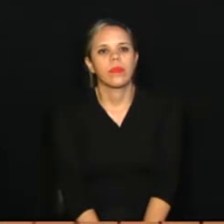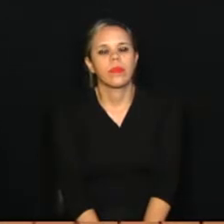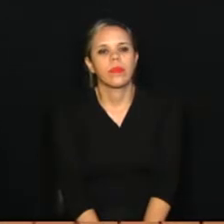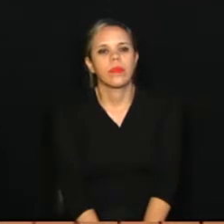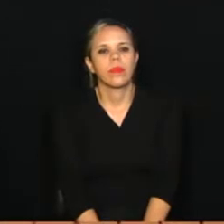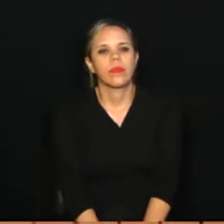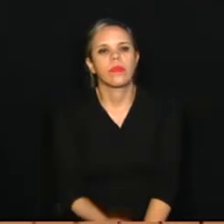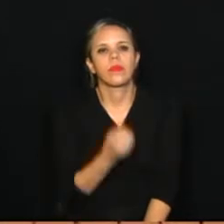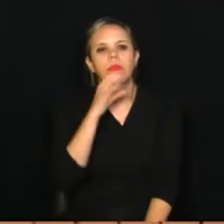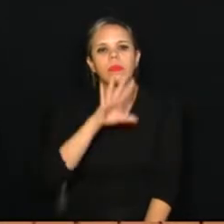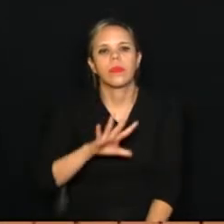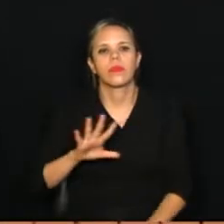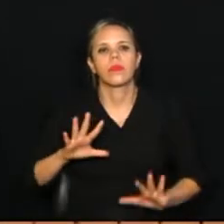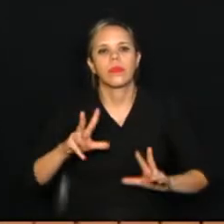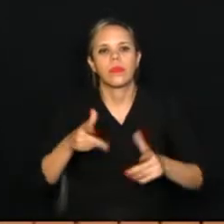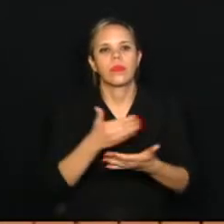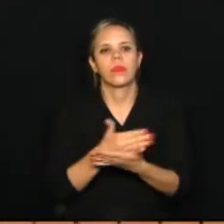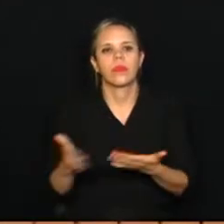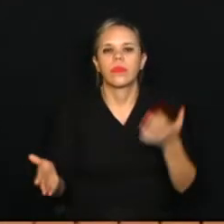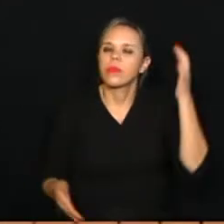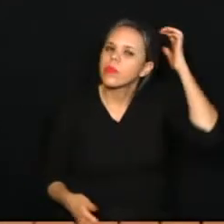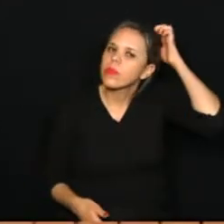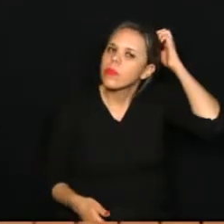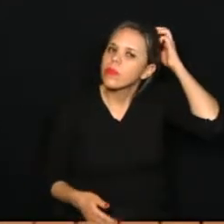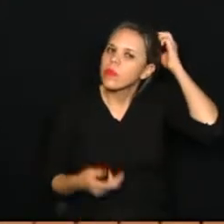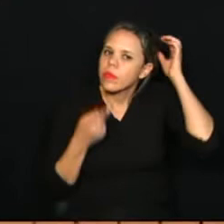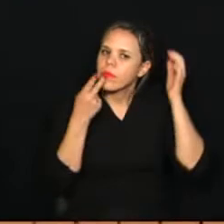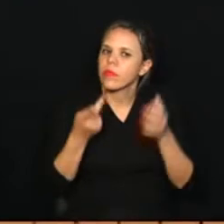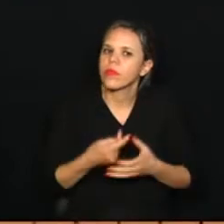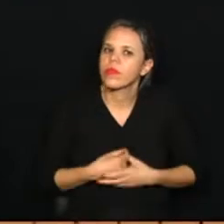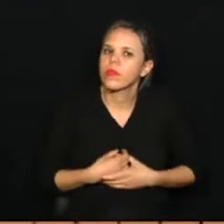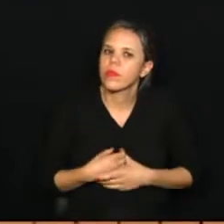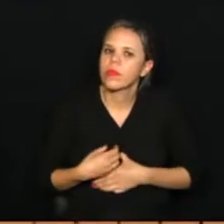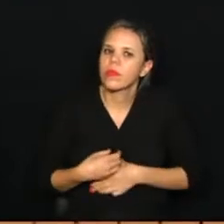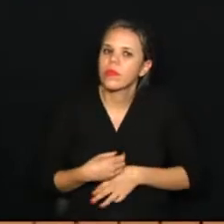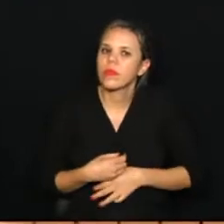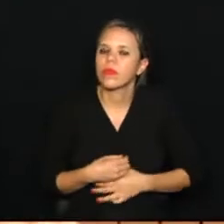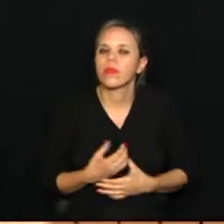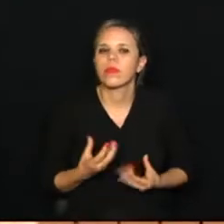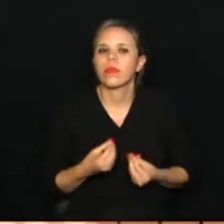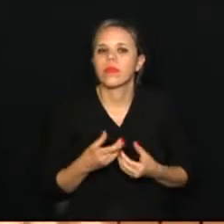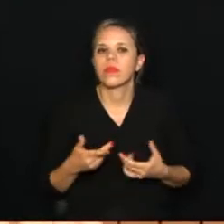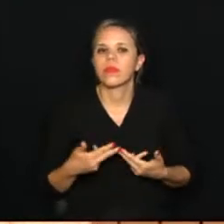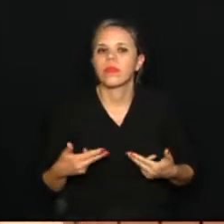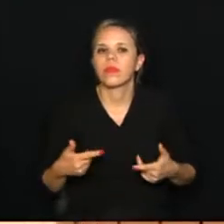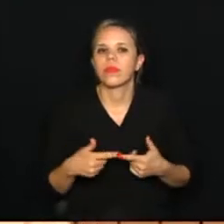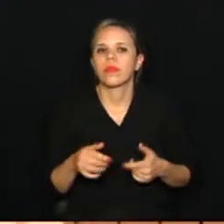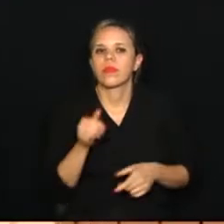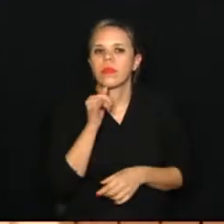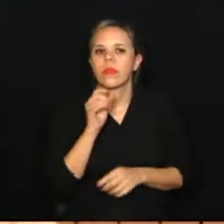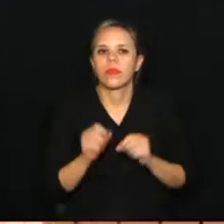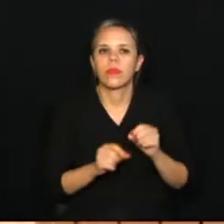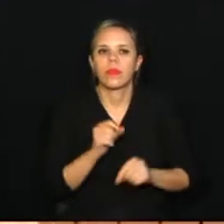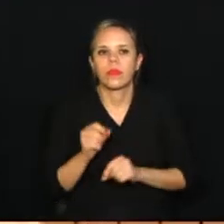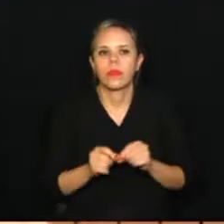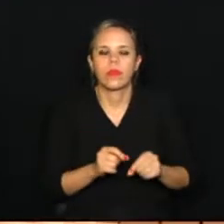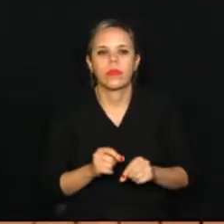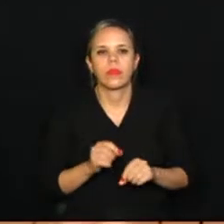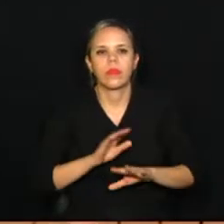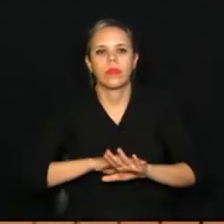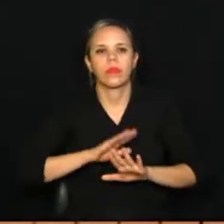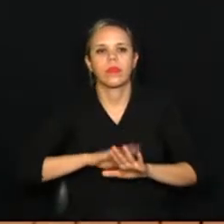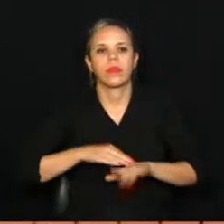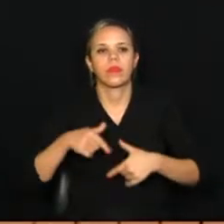Boa tarde a todos, eu vou iniciar aqui a fala. Nós estamos meio tumultuados aqui na parte dos bastidores